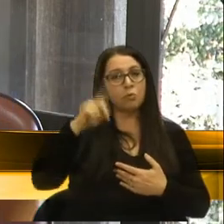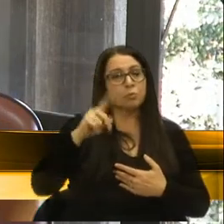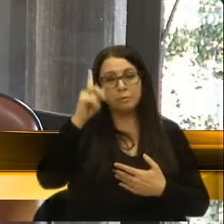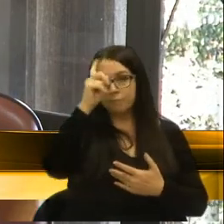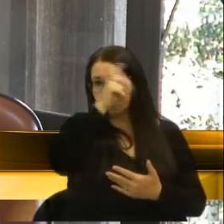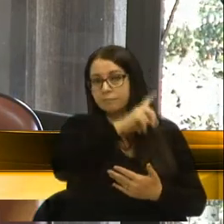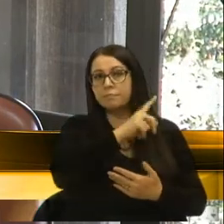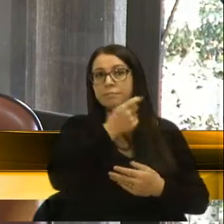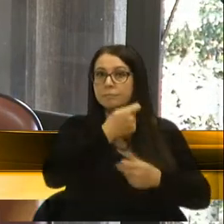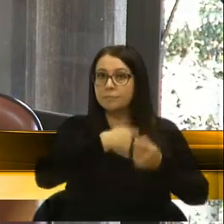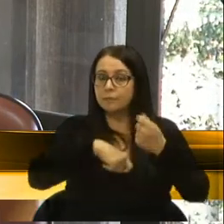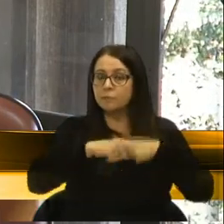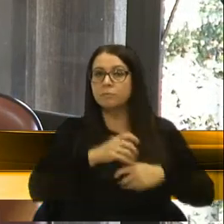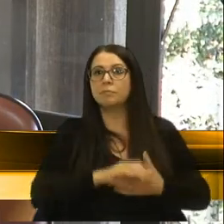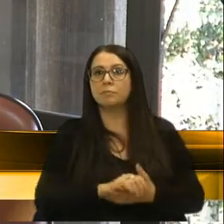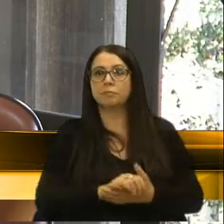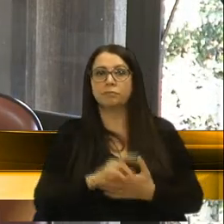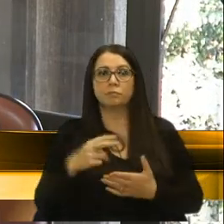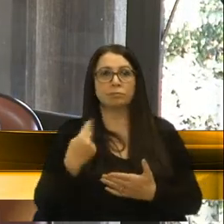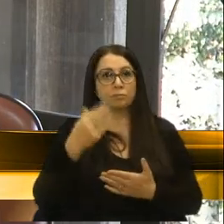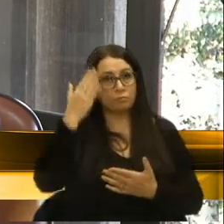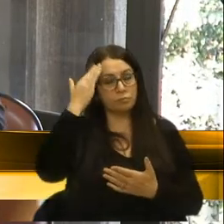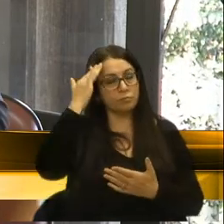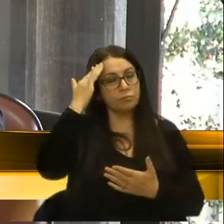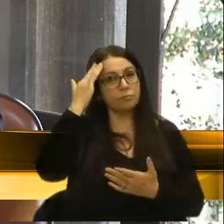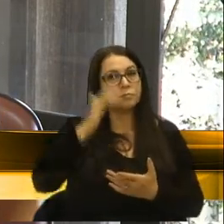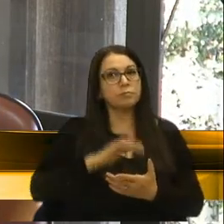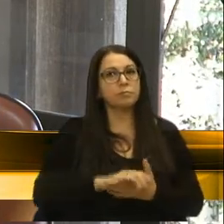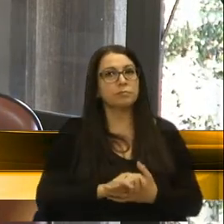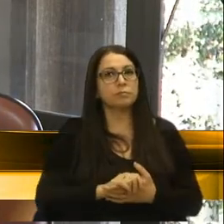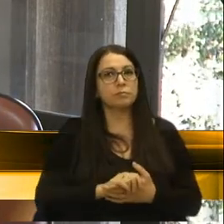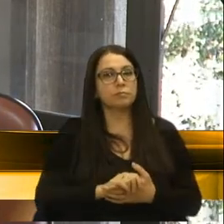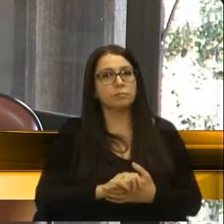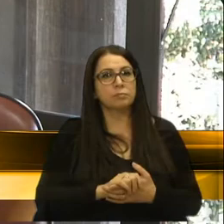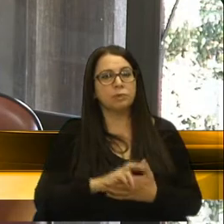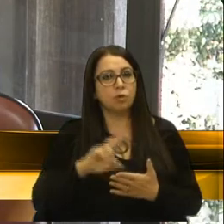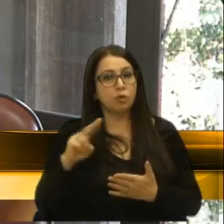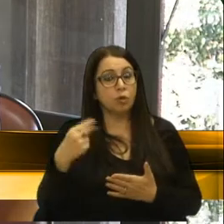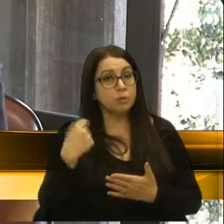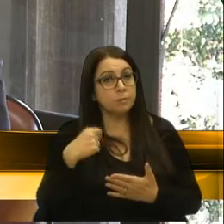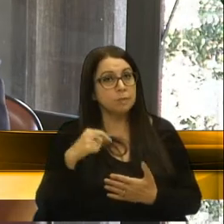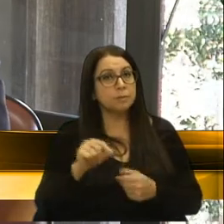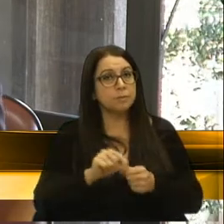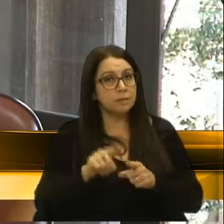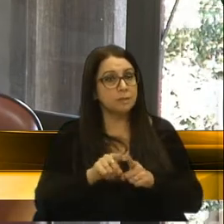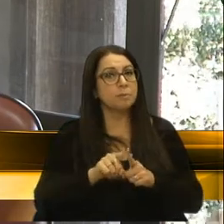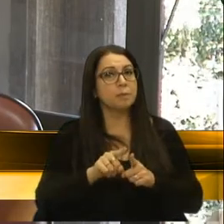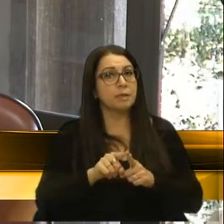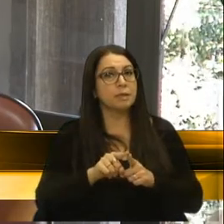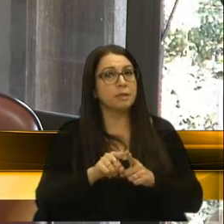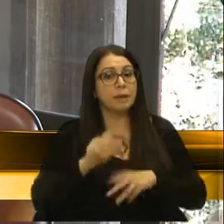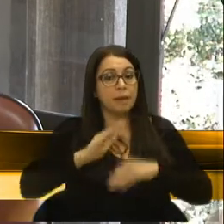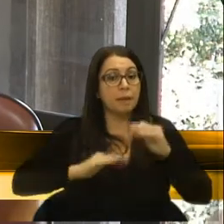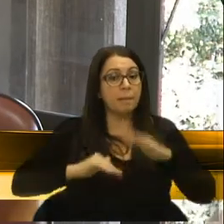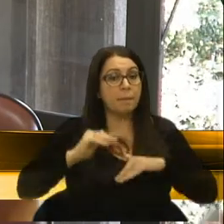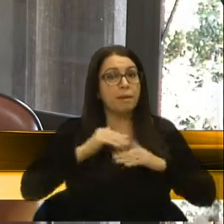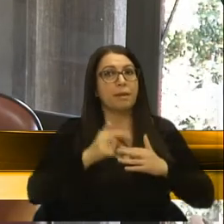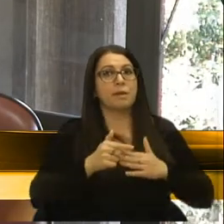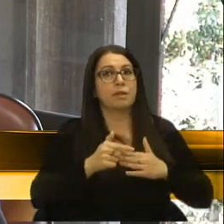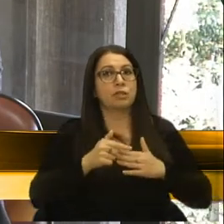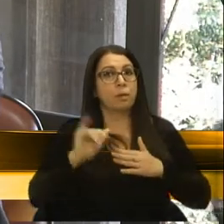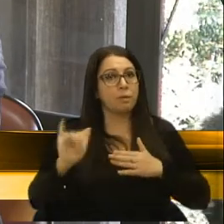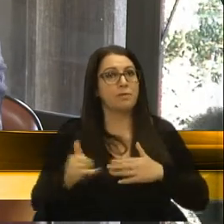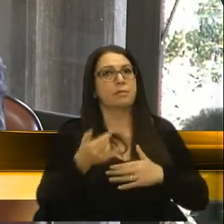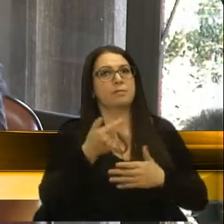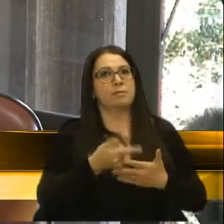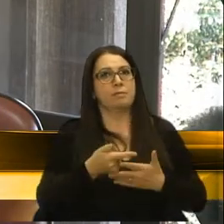difícil administrar, nós sabemos o quanto, né, nós precisamos também, na prática,